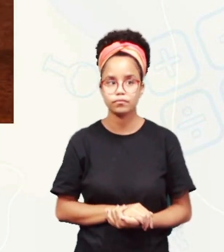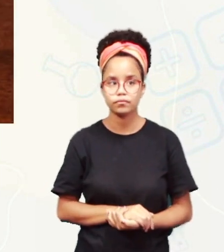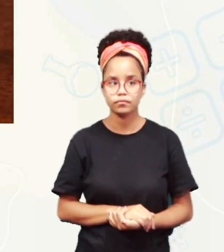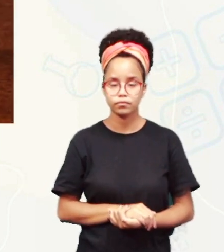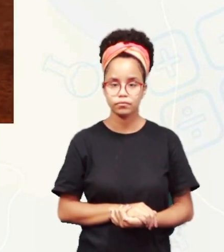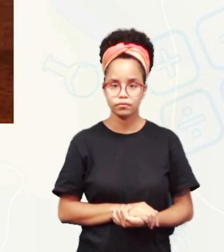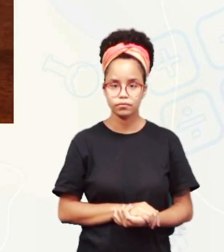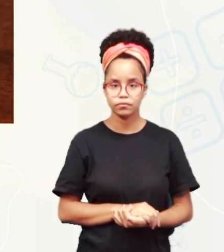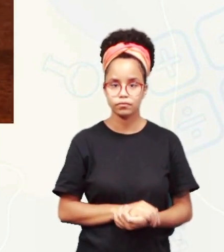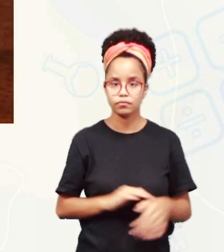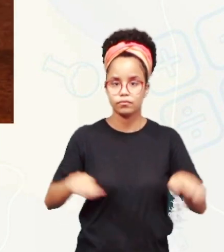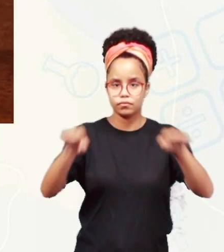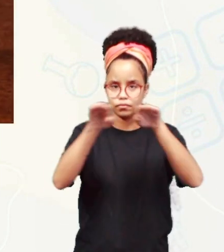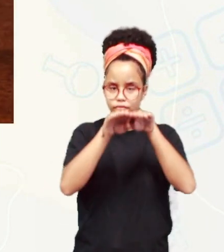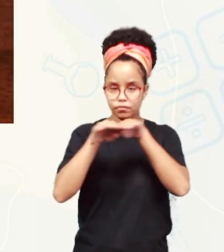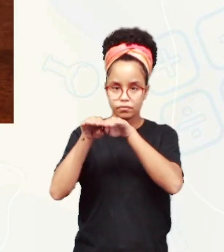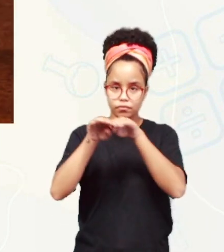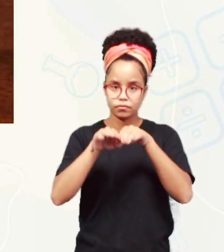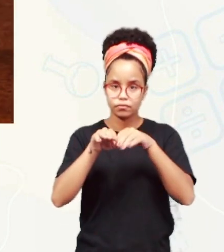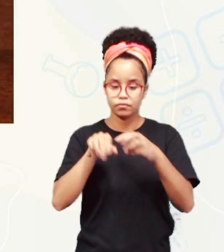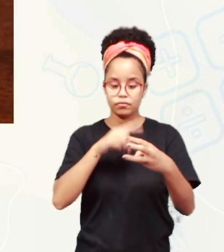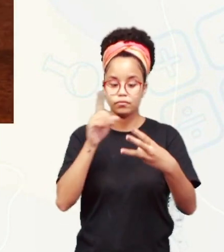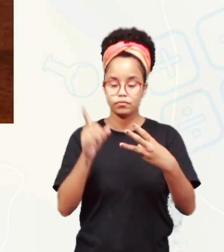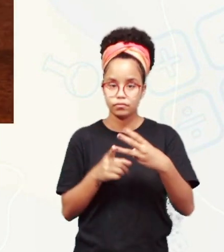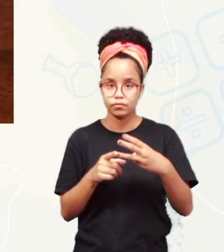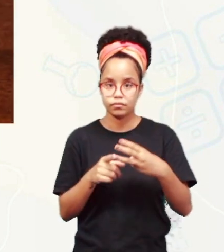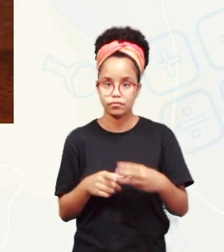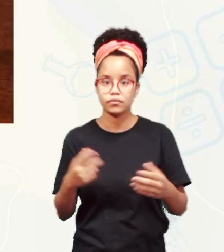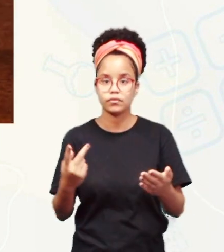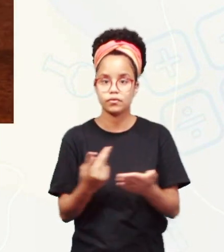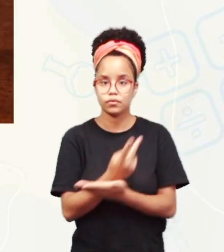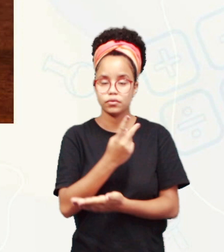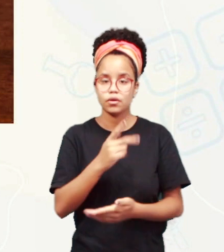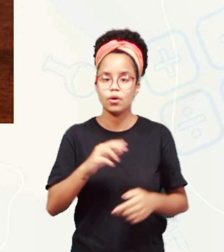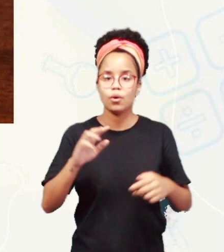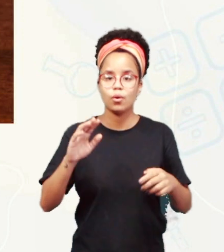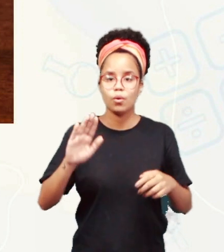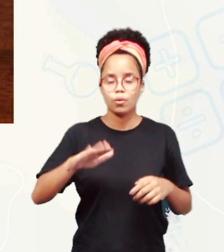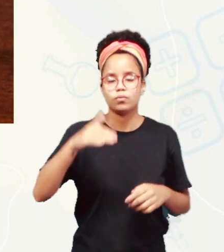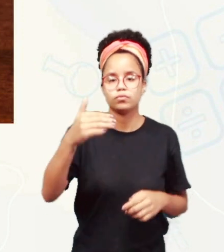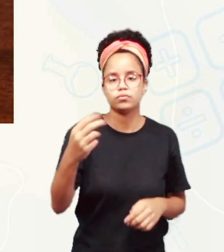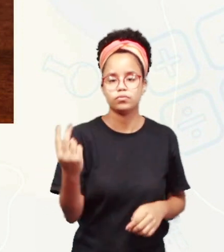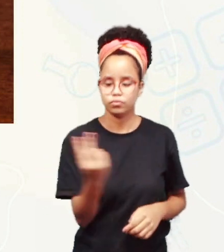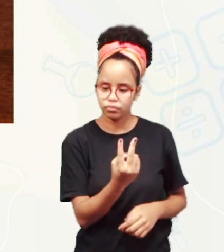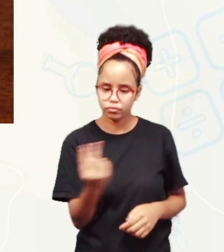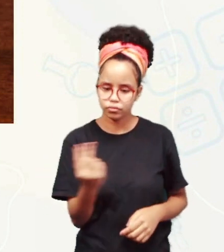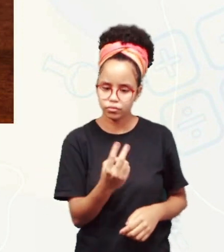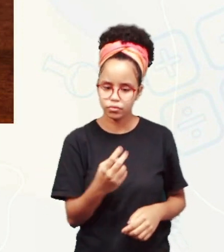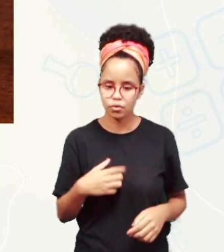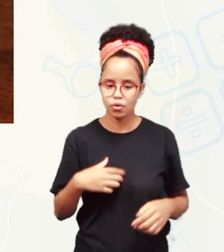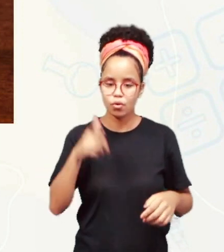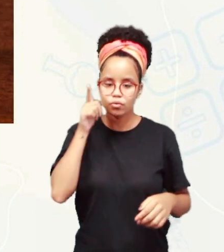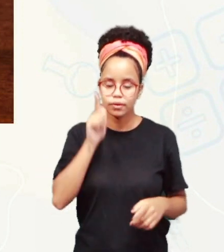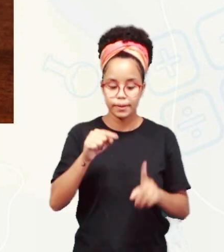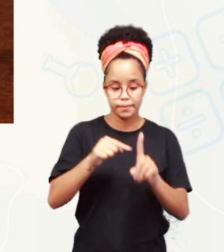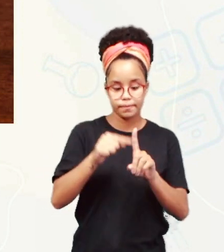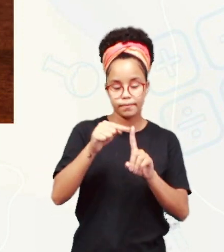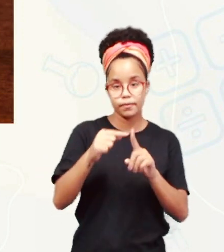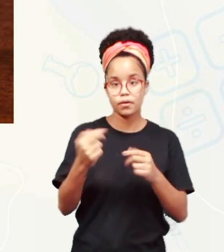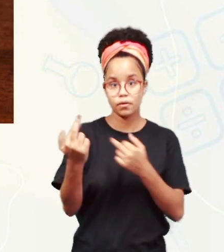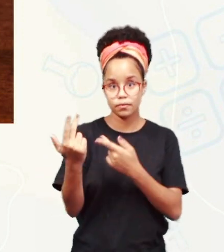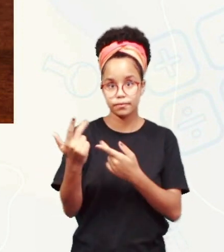o equilíbrio térmico é atingido quando dois corpos ou substâncias atingem a mesma temperatura